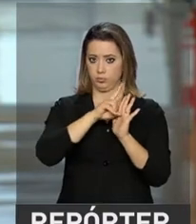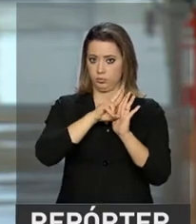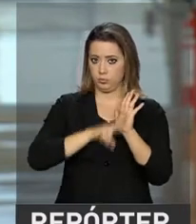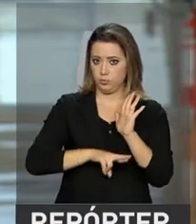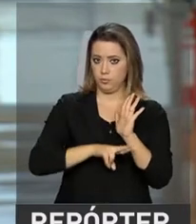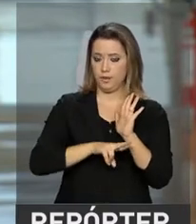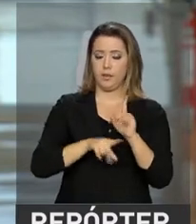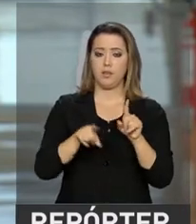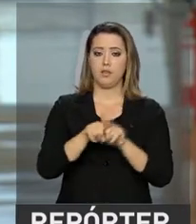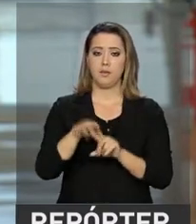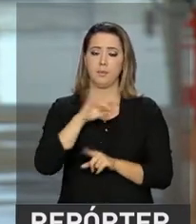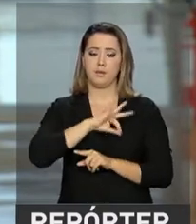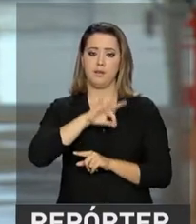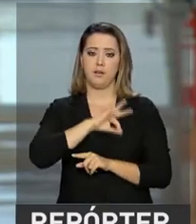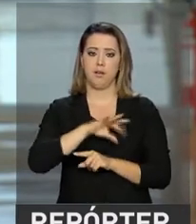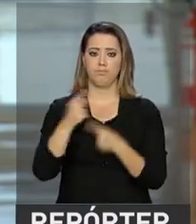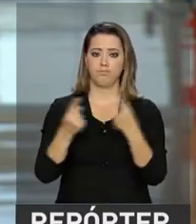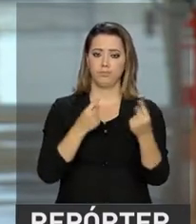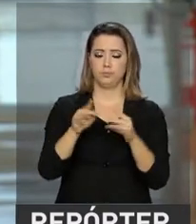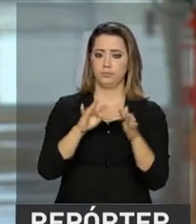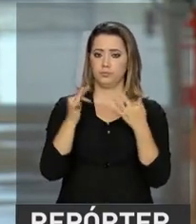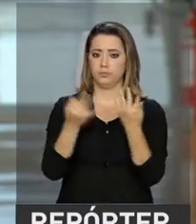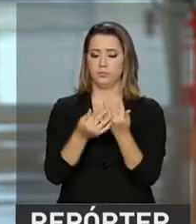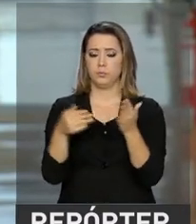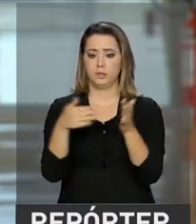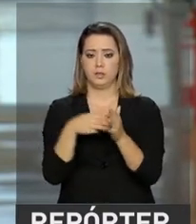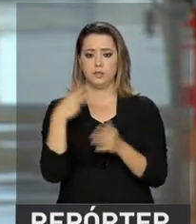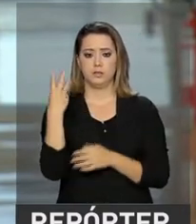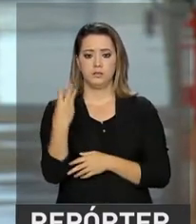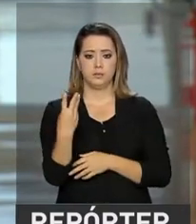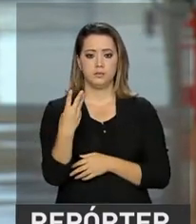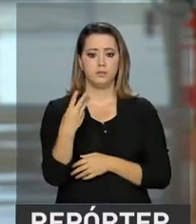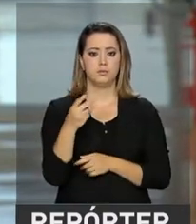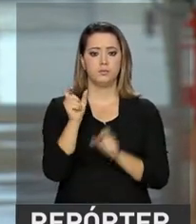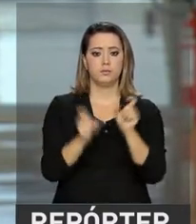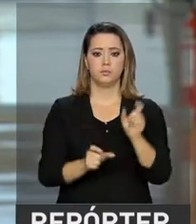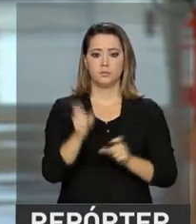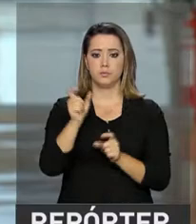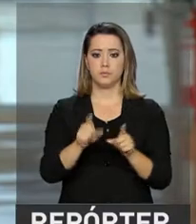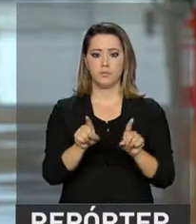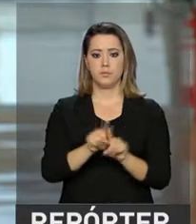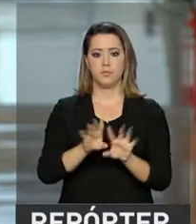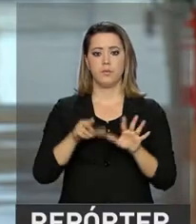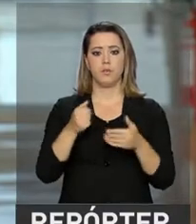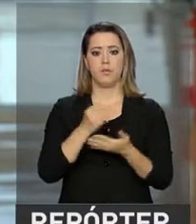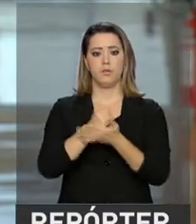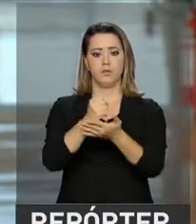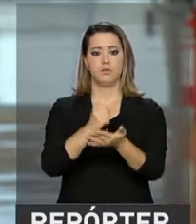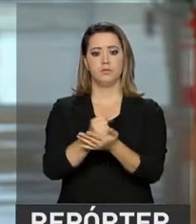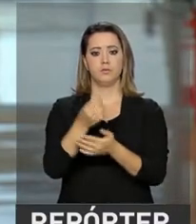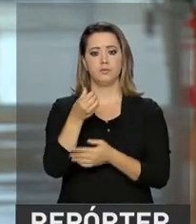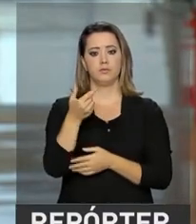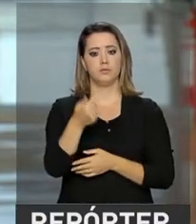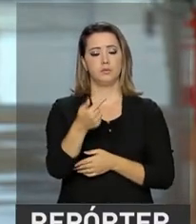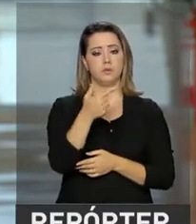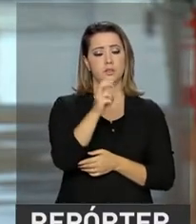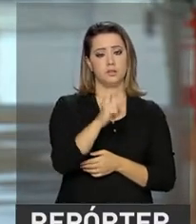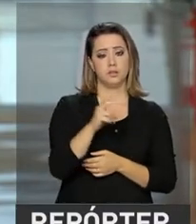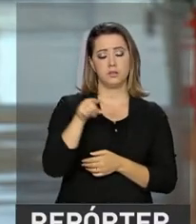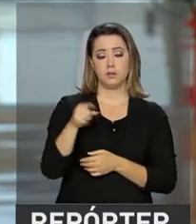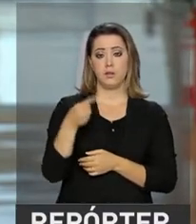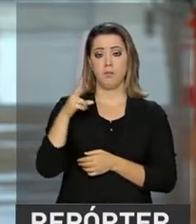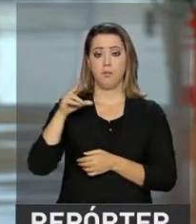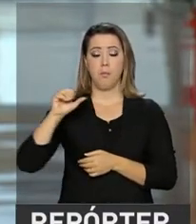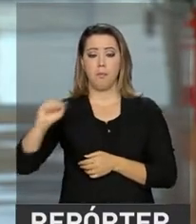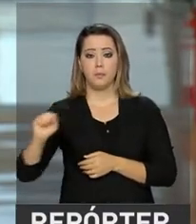ter renda mensal bruta familiar de até três salários mínimos por pessoa estão sendo oferecidas 75 mil vagas em